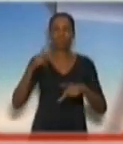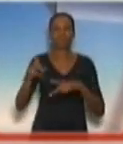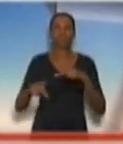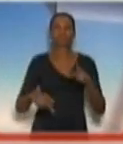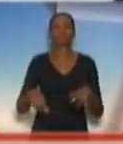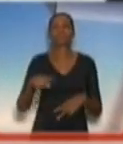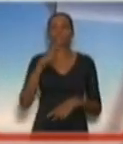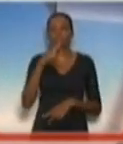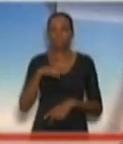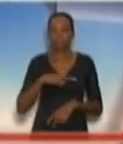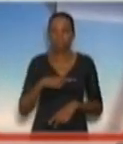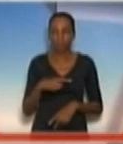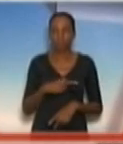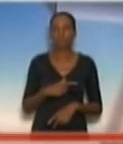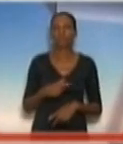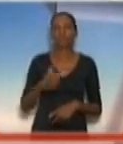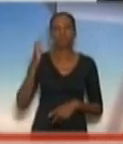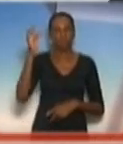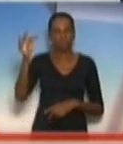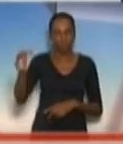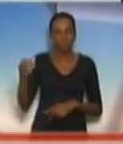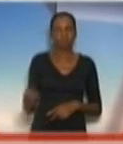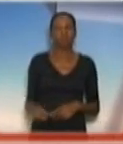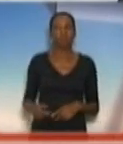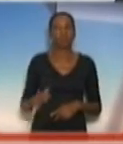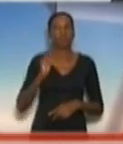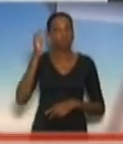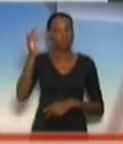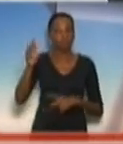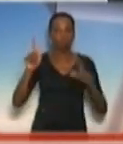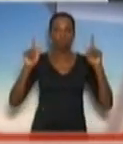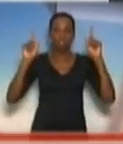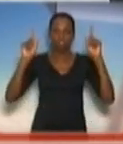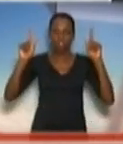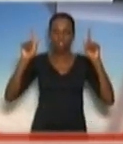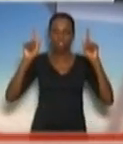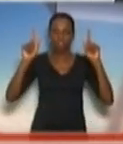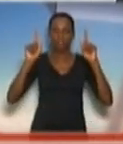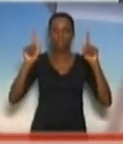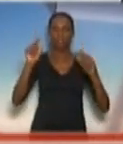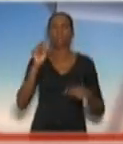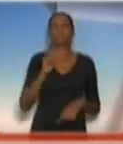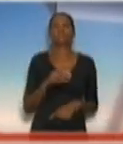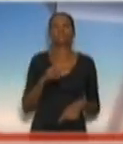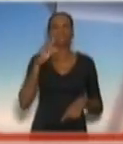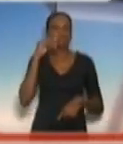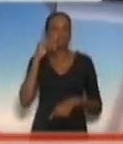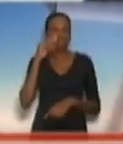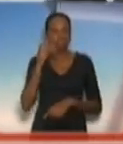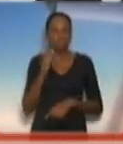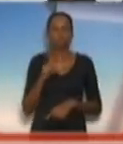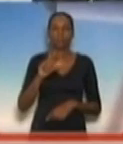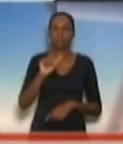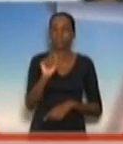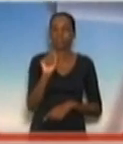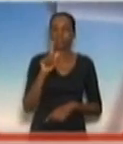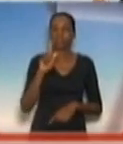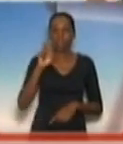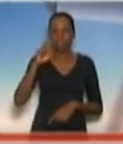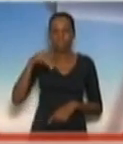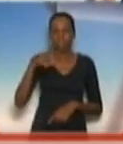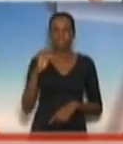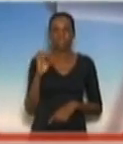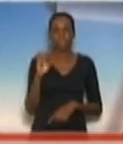públicas. Com certeza, em algum momento, haverá uma greve também dos servidores, dos agentes de organização escolar, de todo o quadro